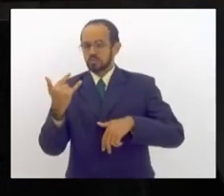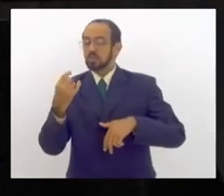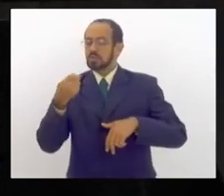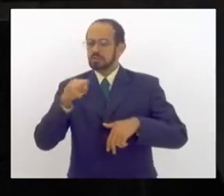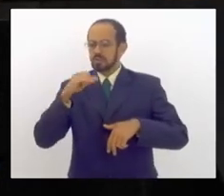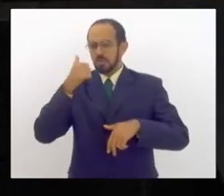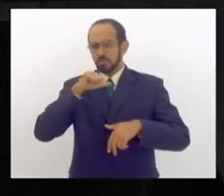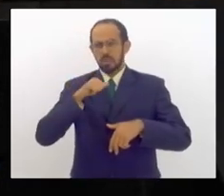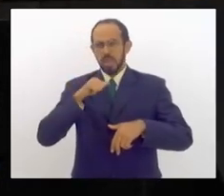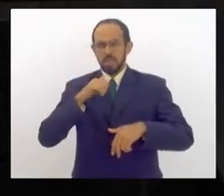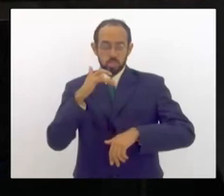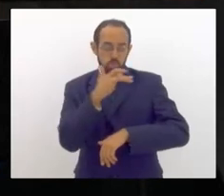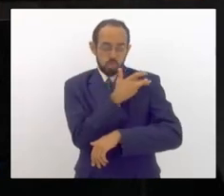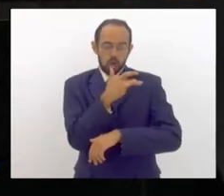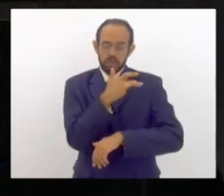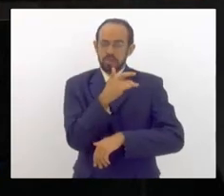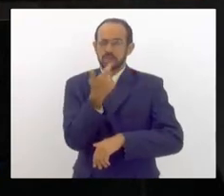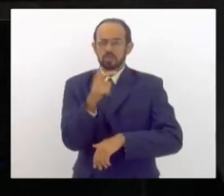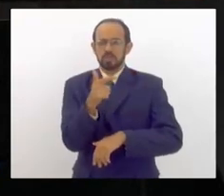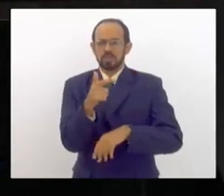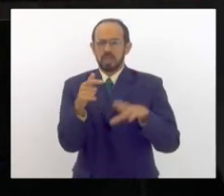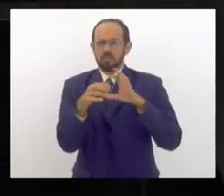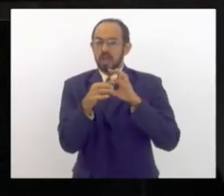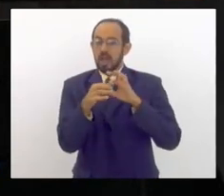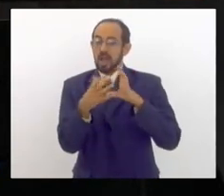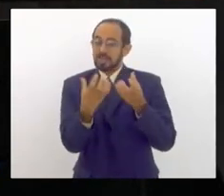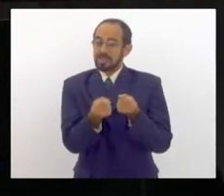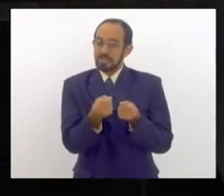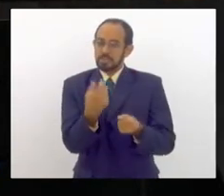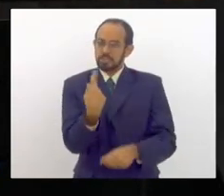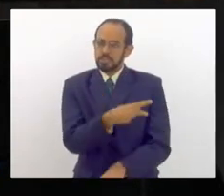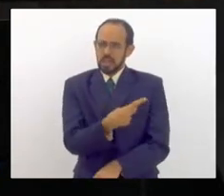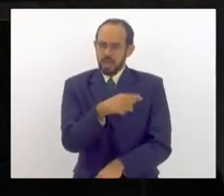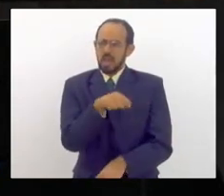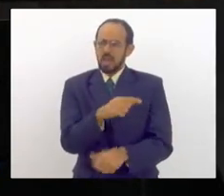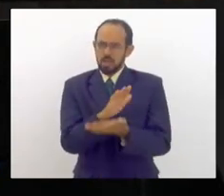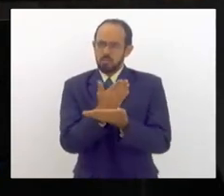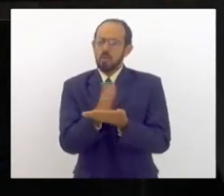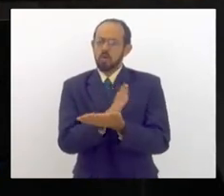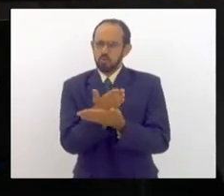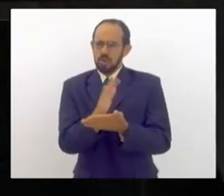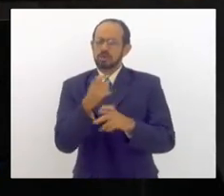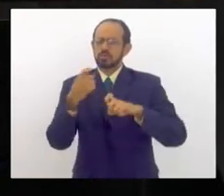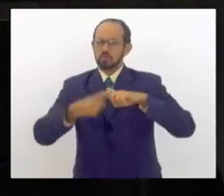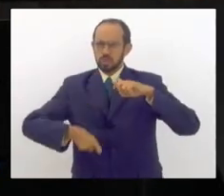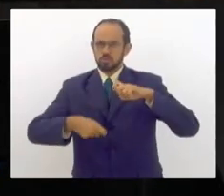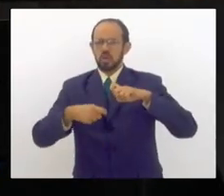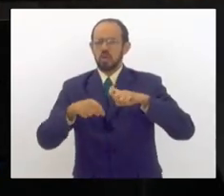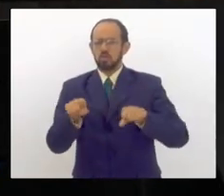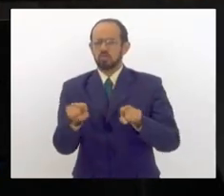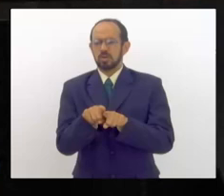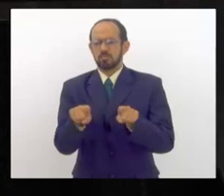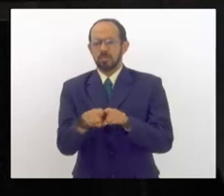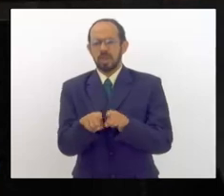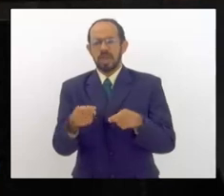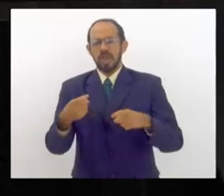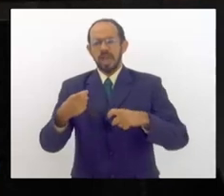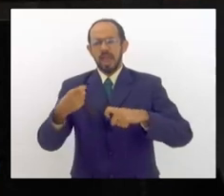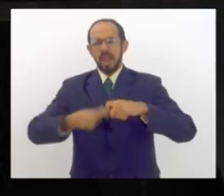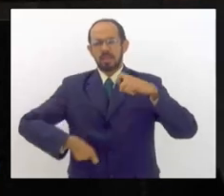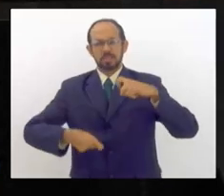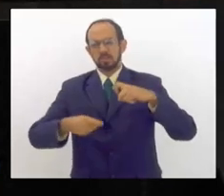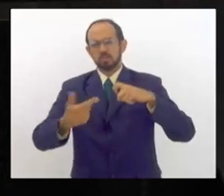mulher, também é caracterizado como importunação sexual, relação sexual